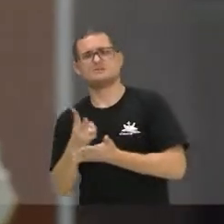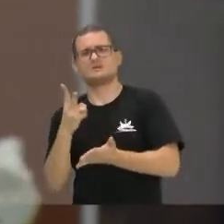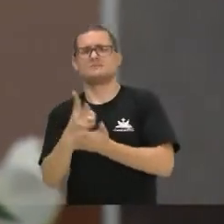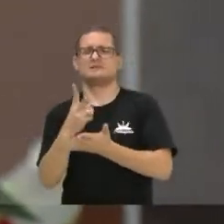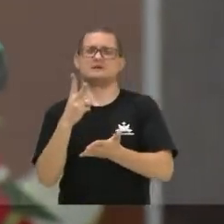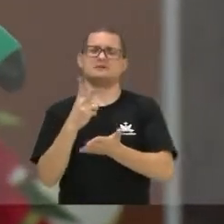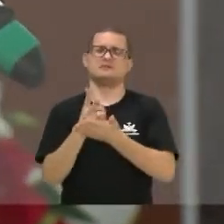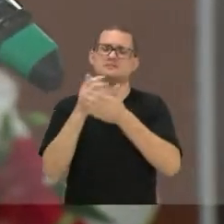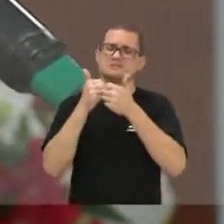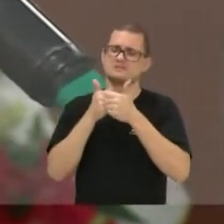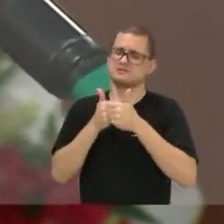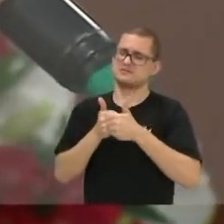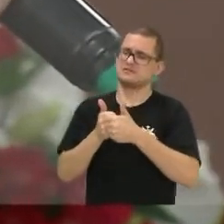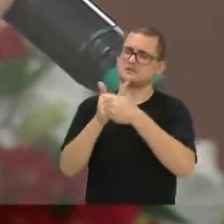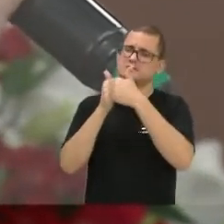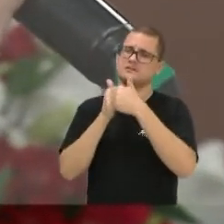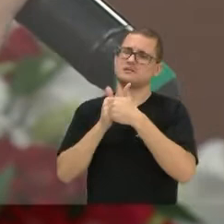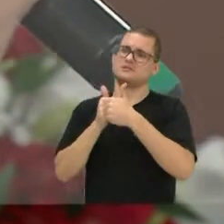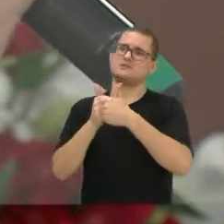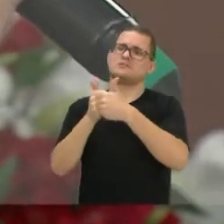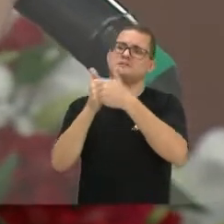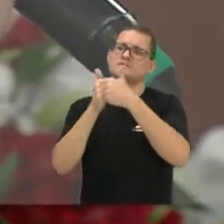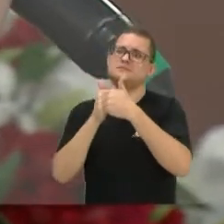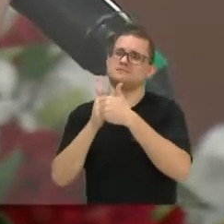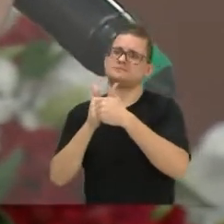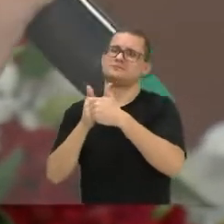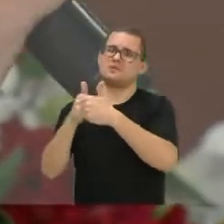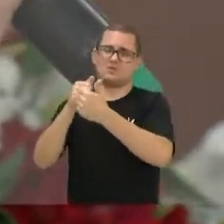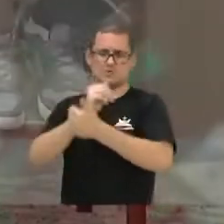você eu sei